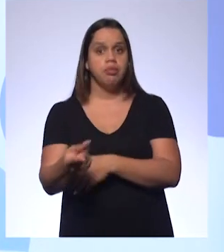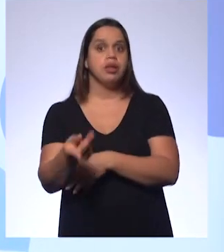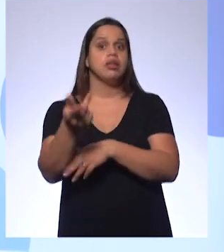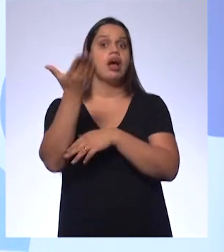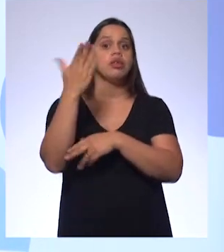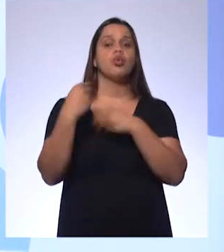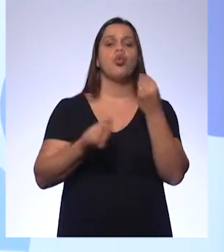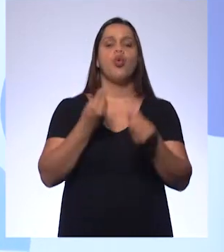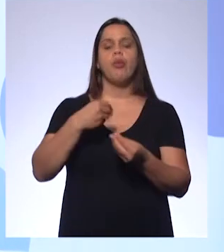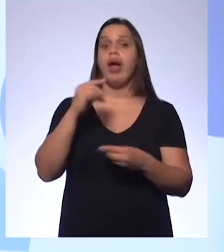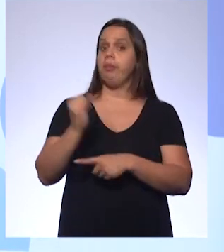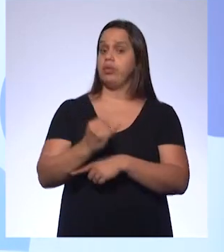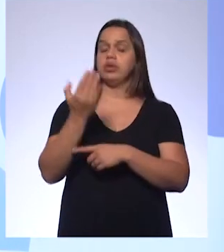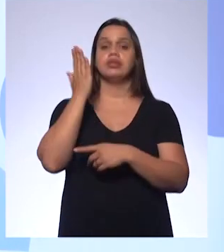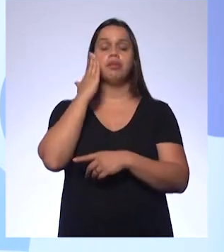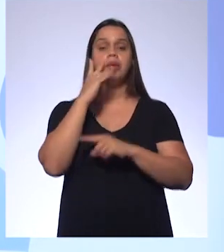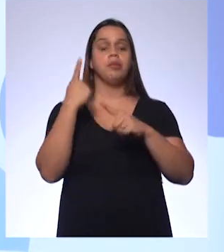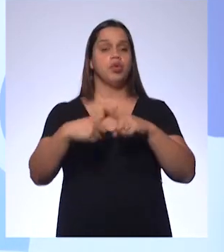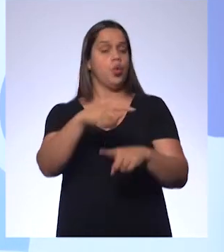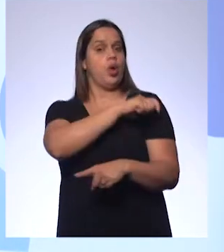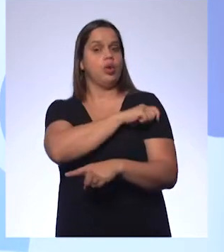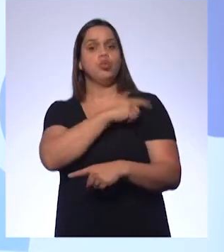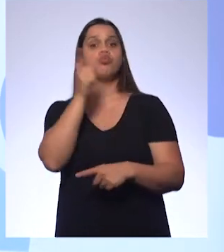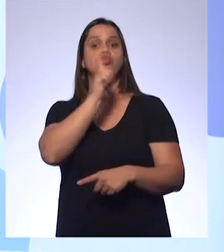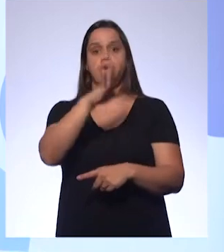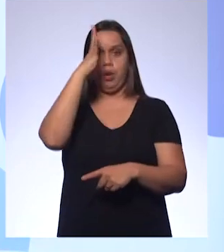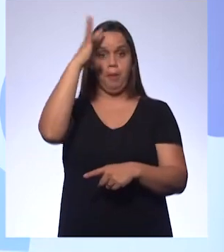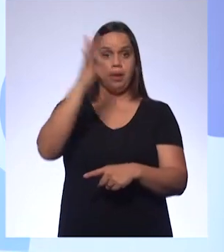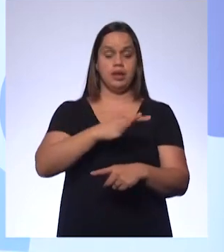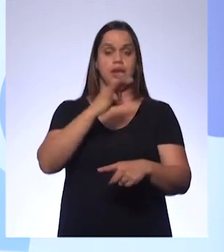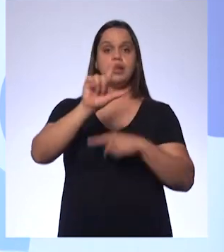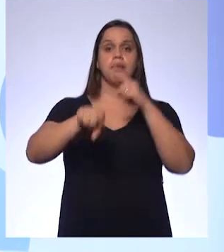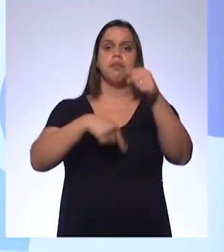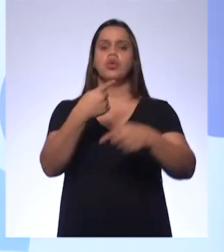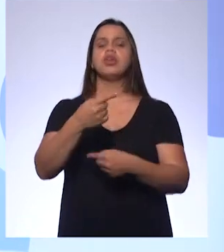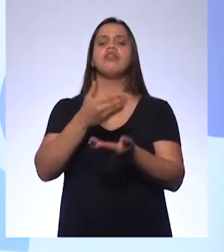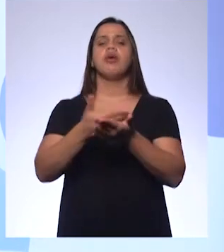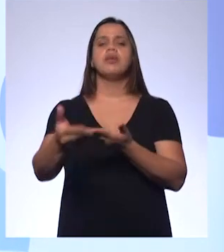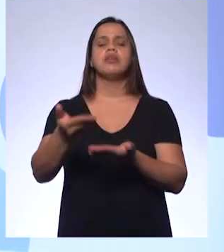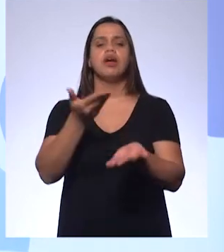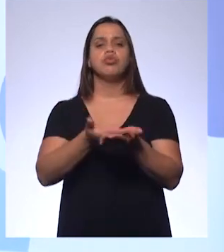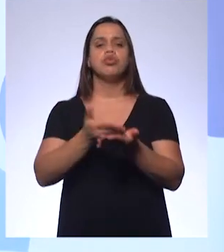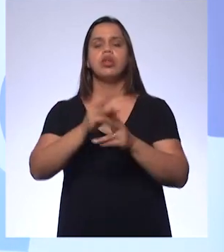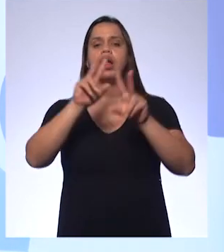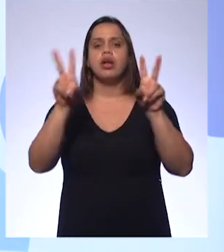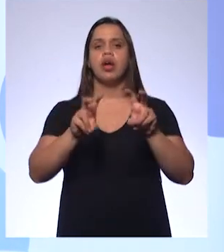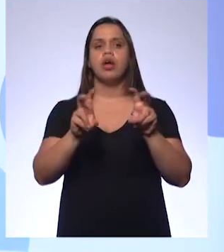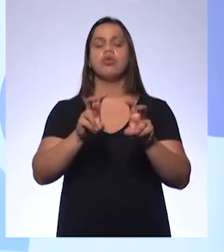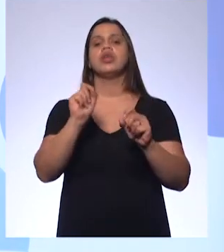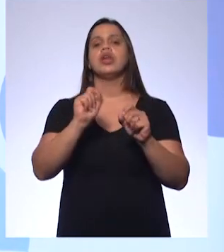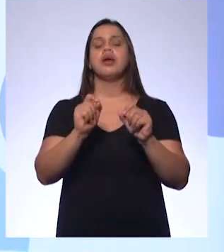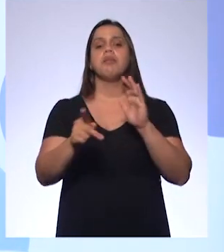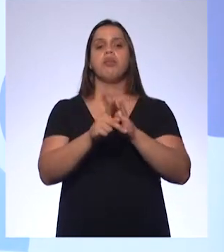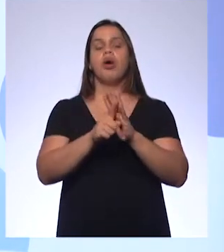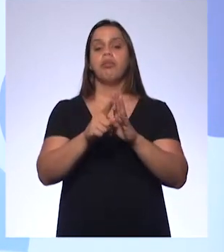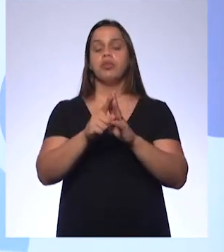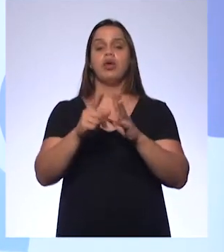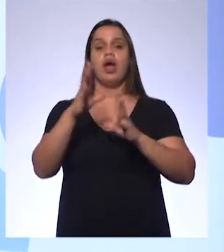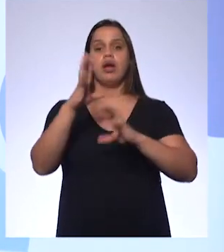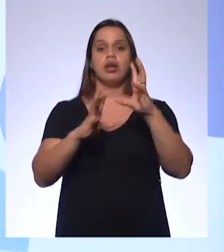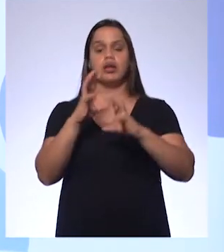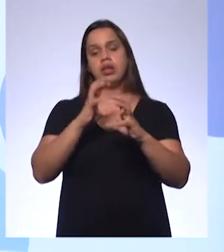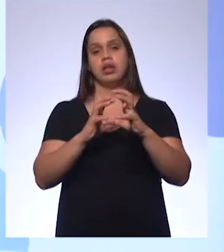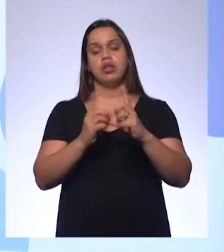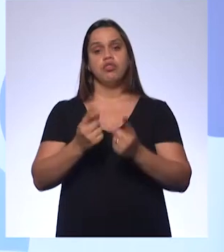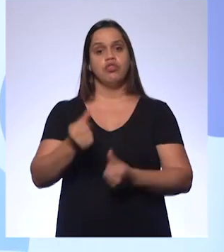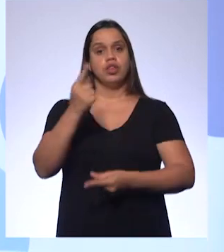e é bem legal, o estudante consegue entender bem isso quando ele vai estudar lá na frente a crise financeira de 29, que foi